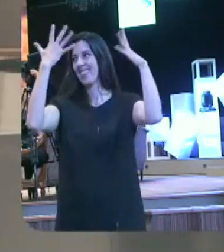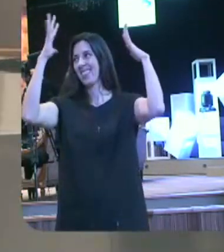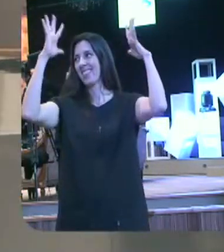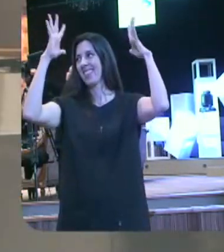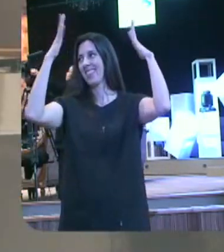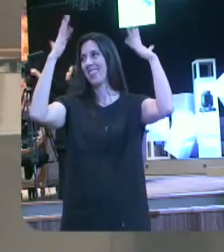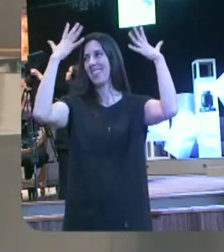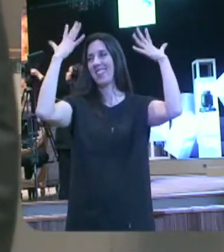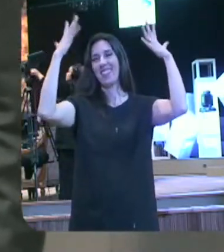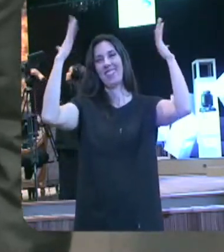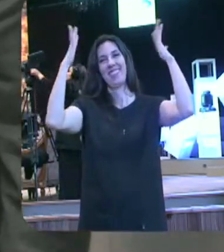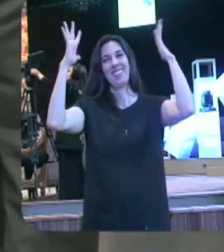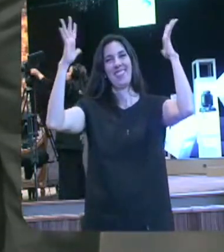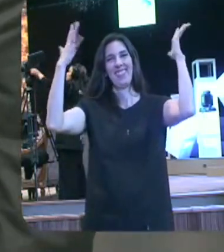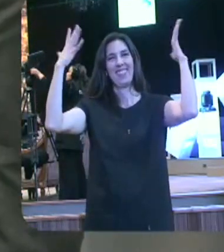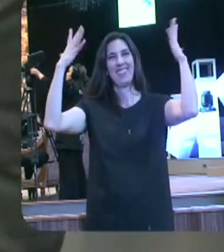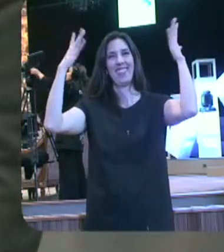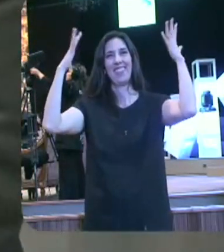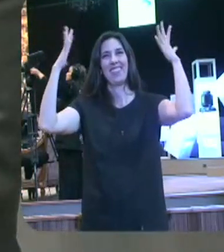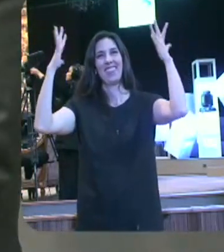Aleluia, Senhor. Aleluia.